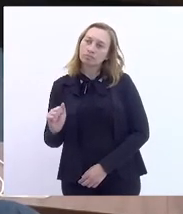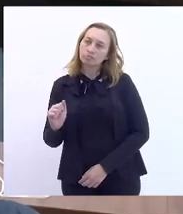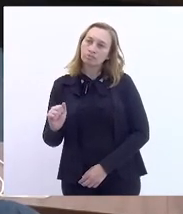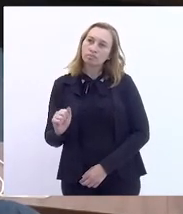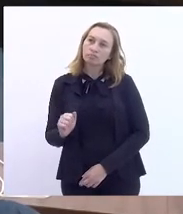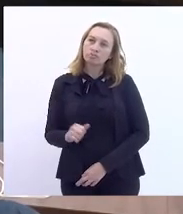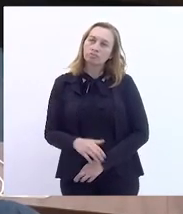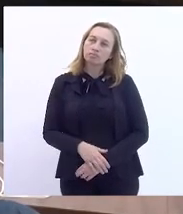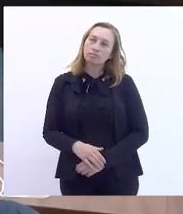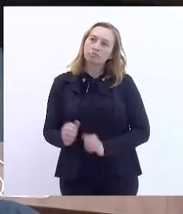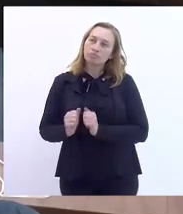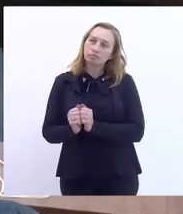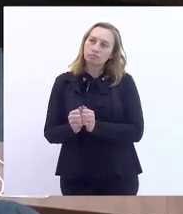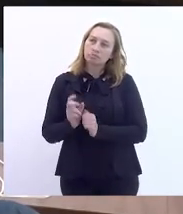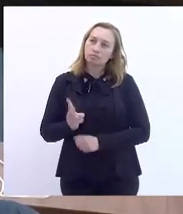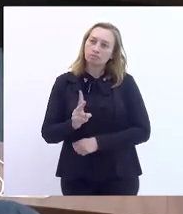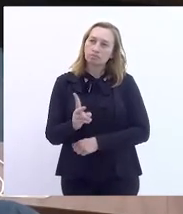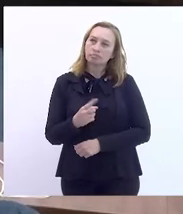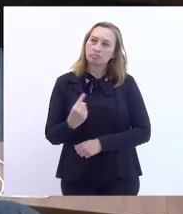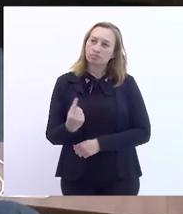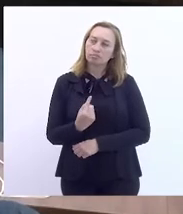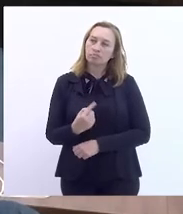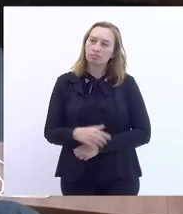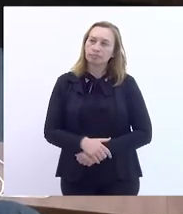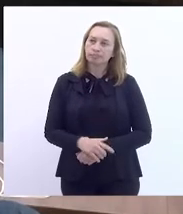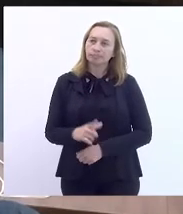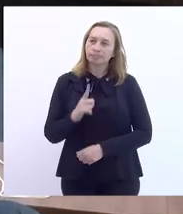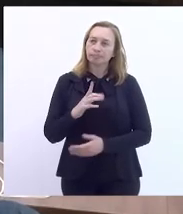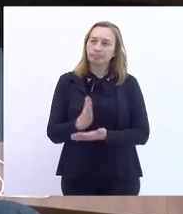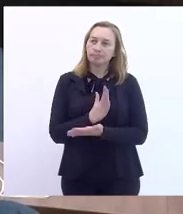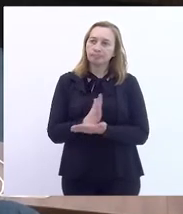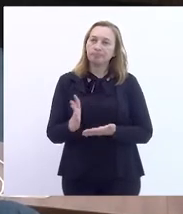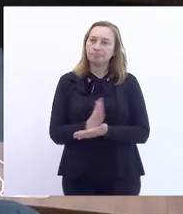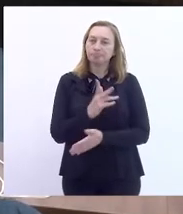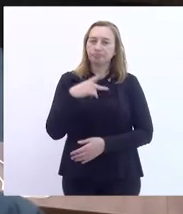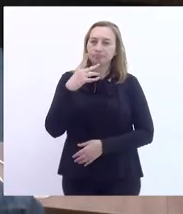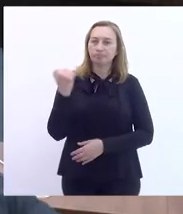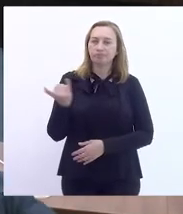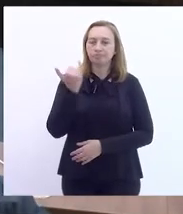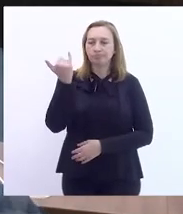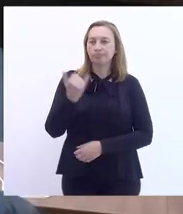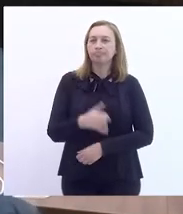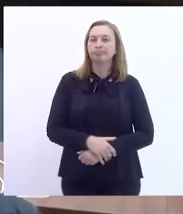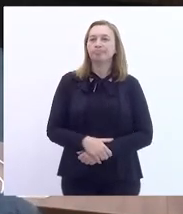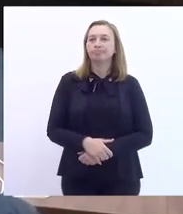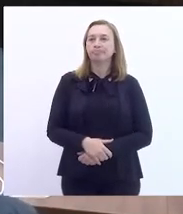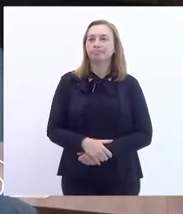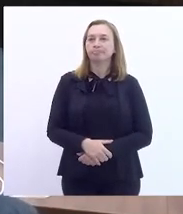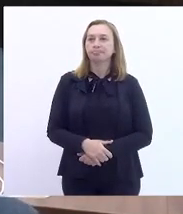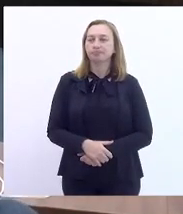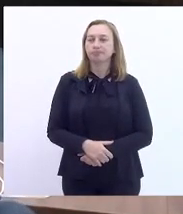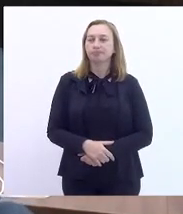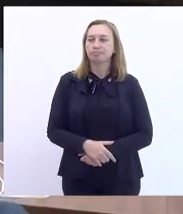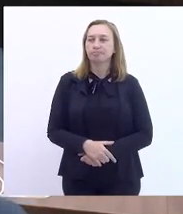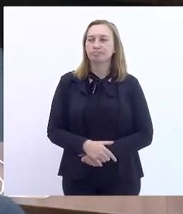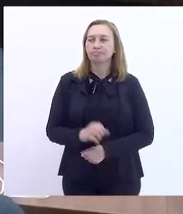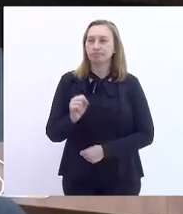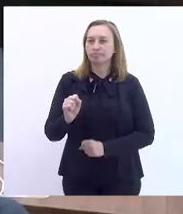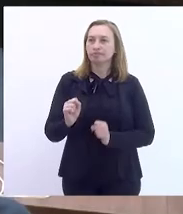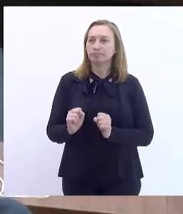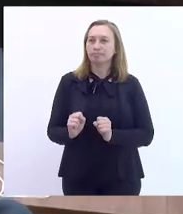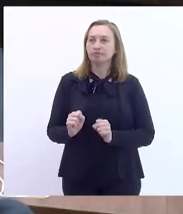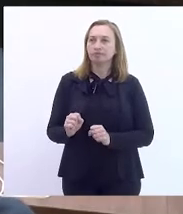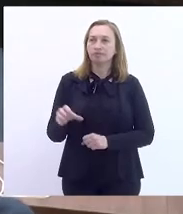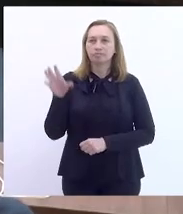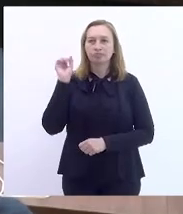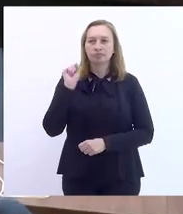fique mais um pouco conosco porque nós temos ainda algumas intervenções é importante que você possa ouvir